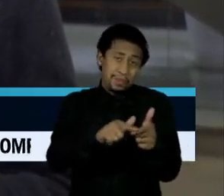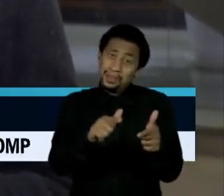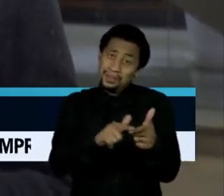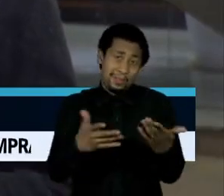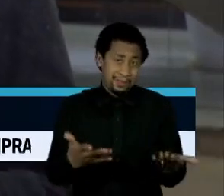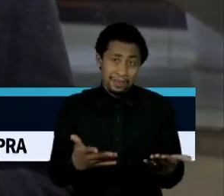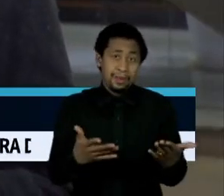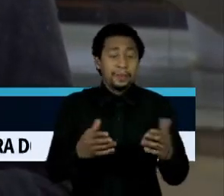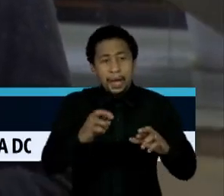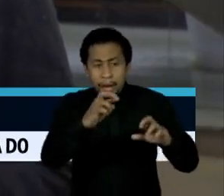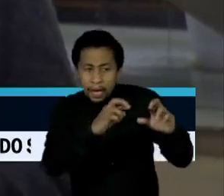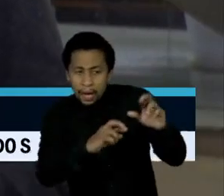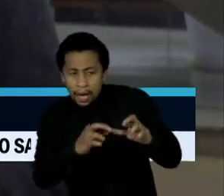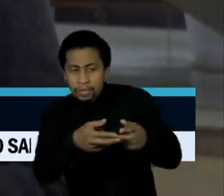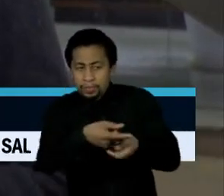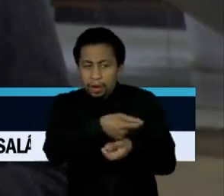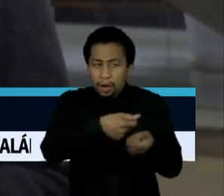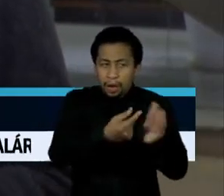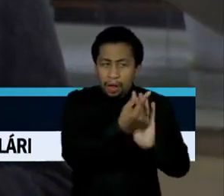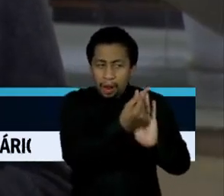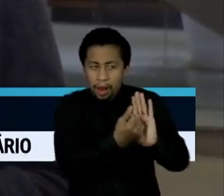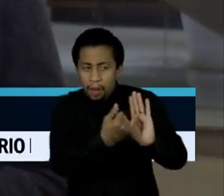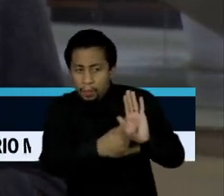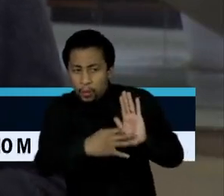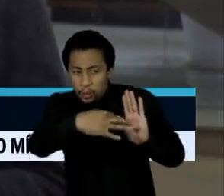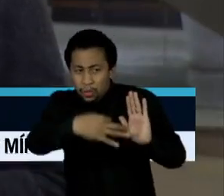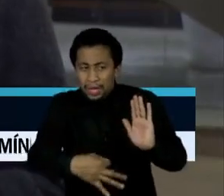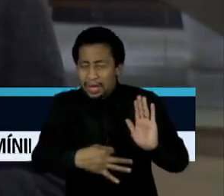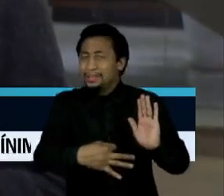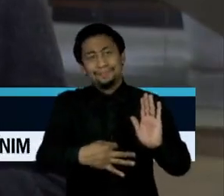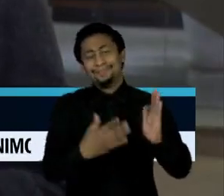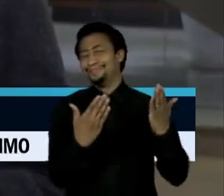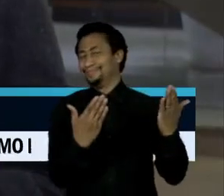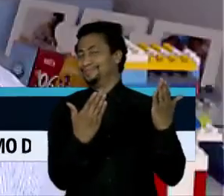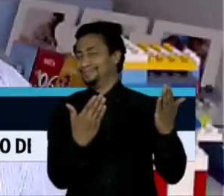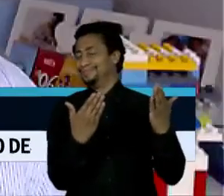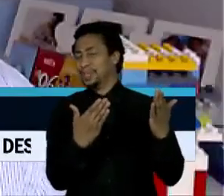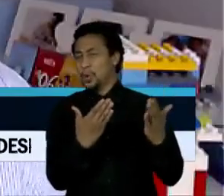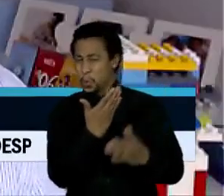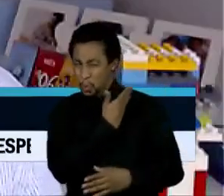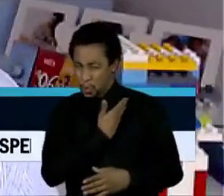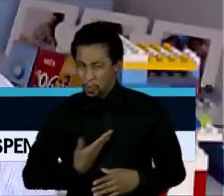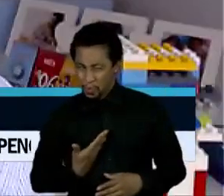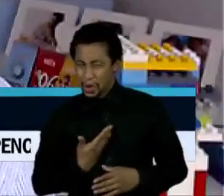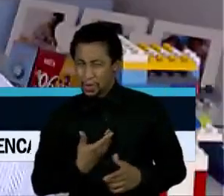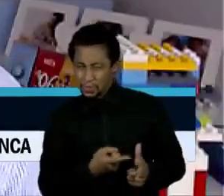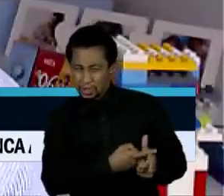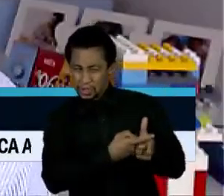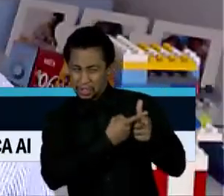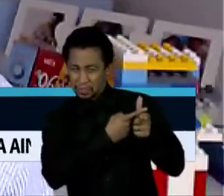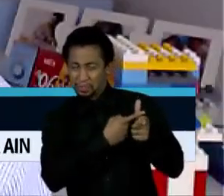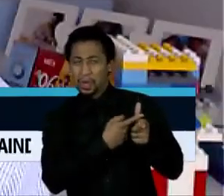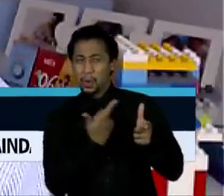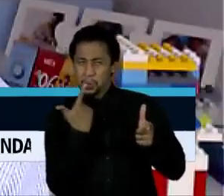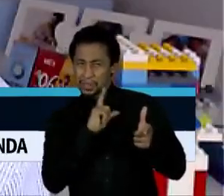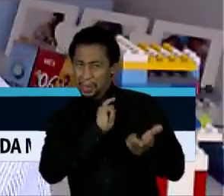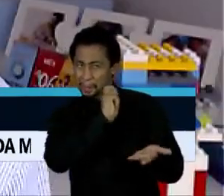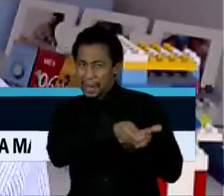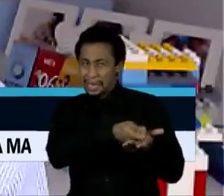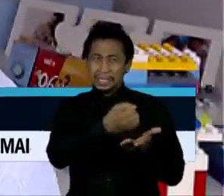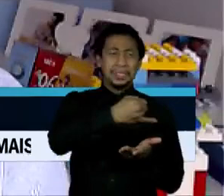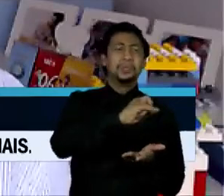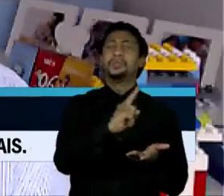fiscal com uma possível incapacidade do governo pagar o que deve Lucas filho do governo se retirar